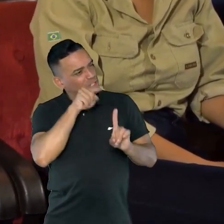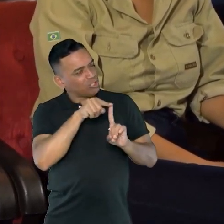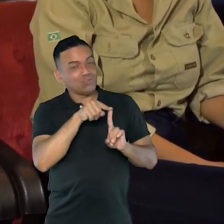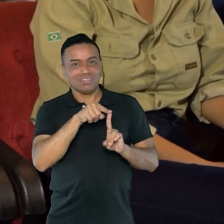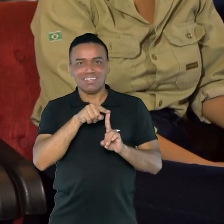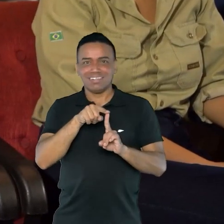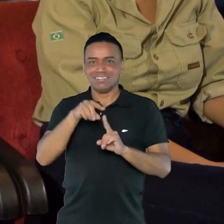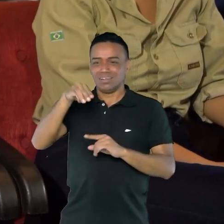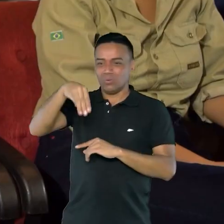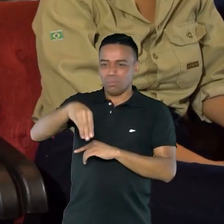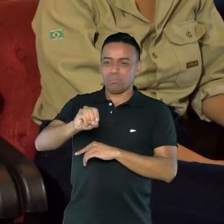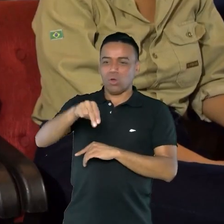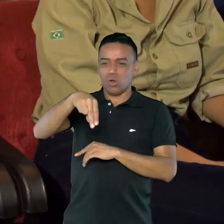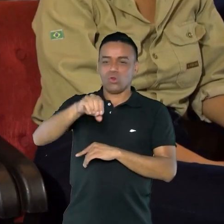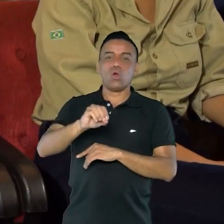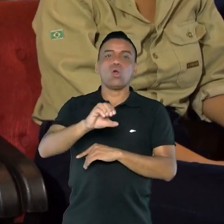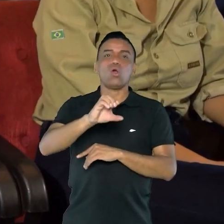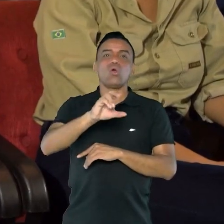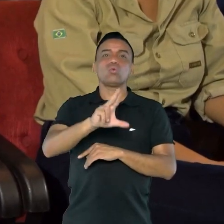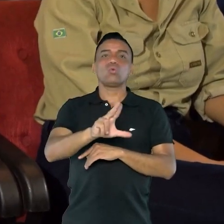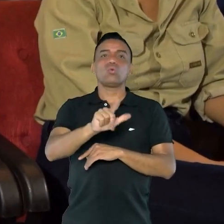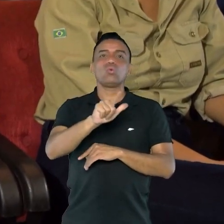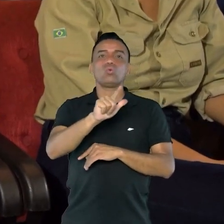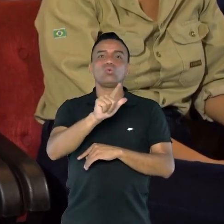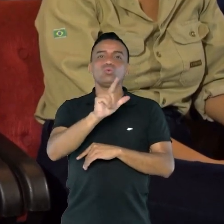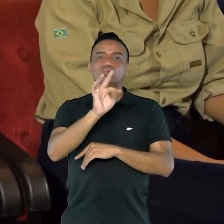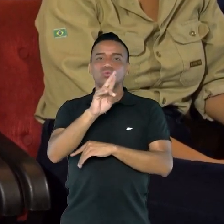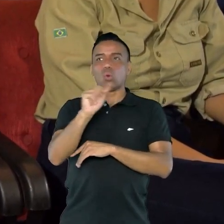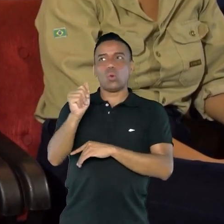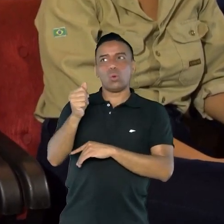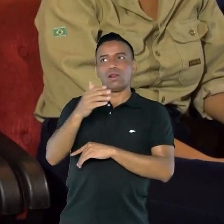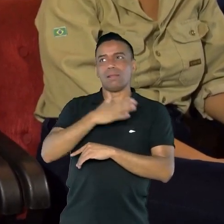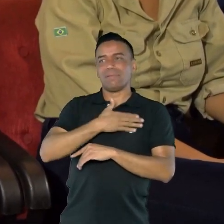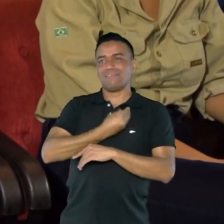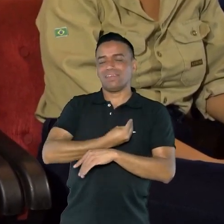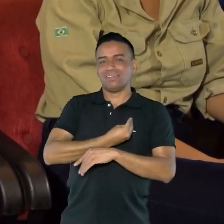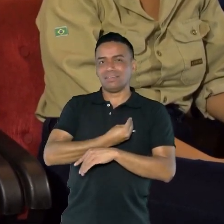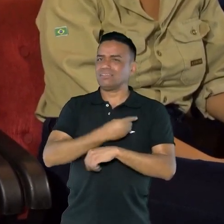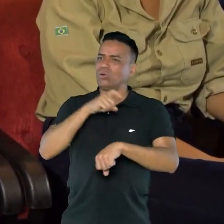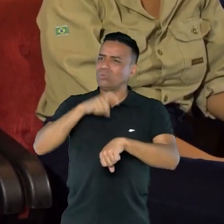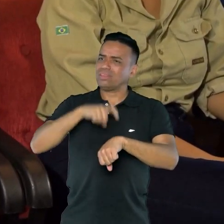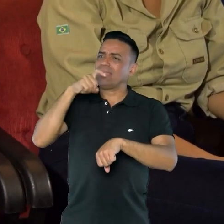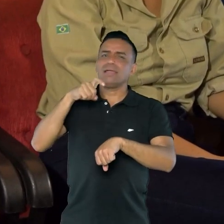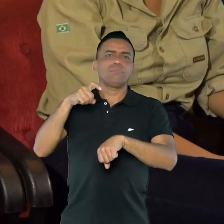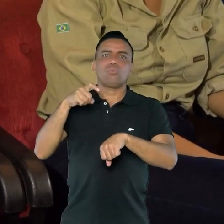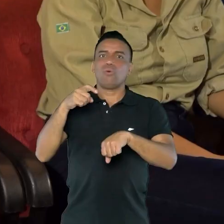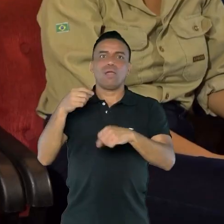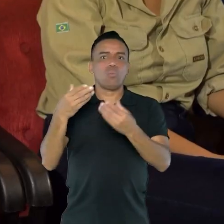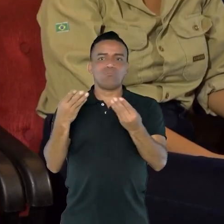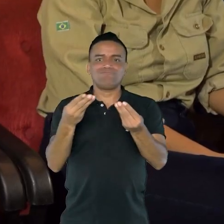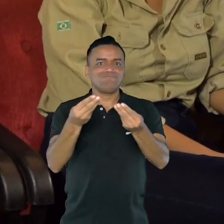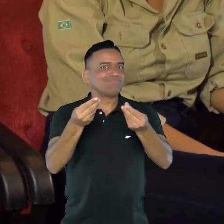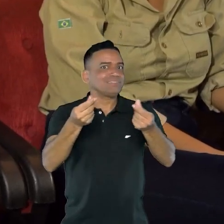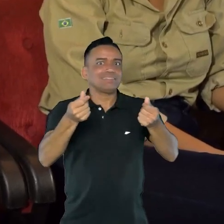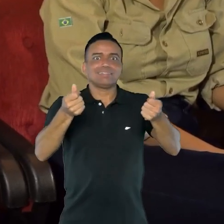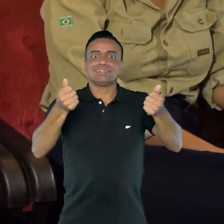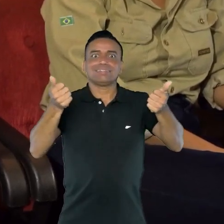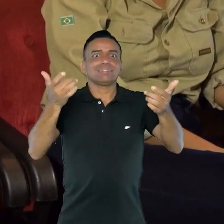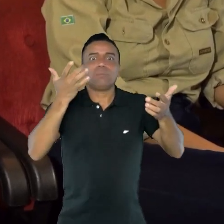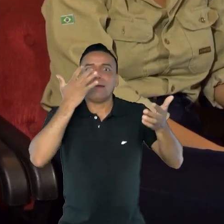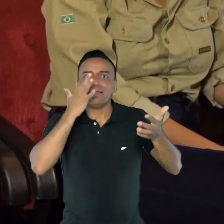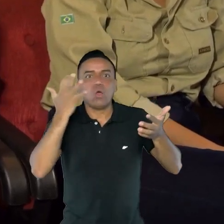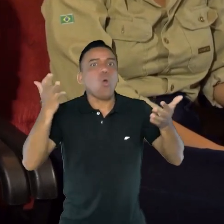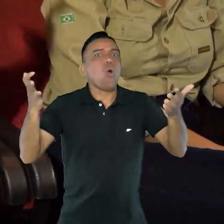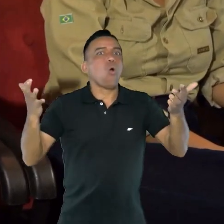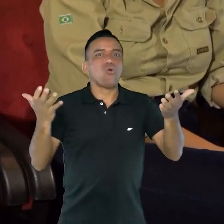a monocultura assim, na minha vida. Mas eu queria ouvir um pouquinho de você isso. Eu acho que o tempo é uma preciosidade mesmo, e eu acho que a gente dedica